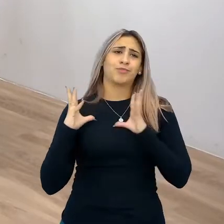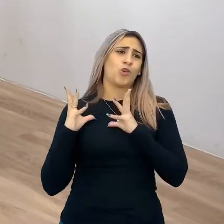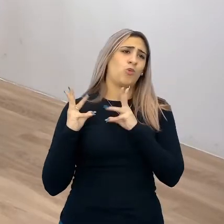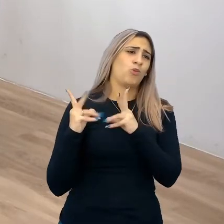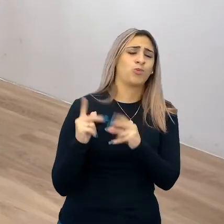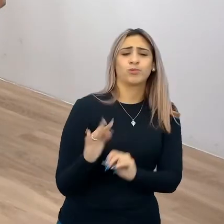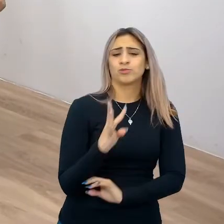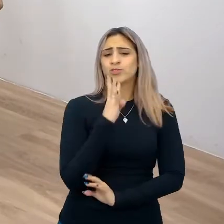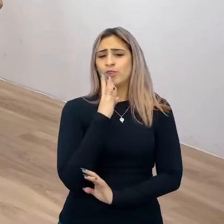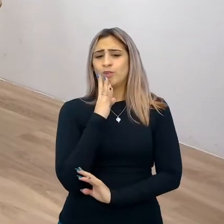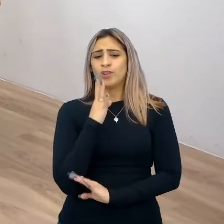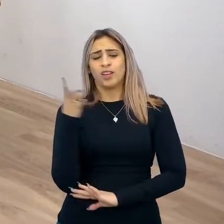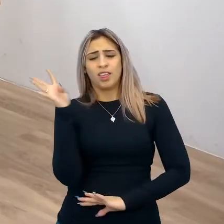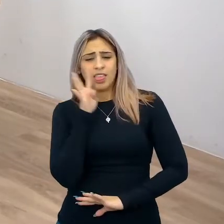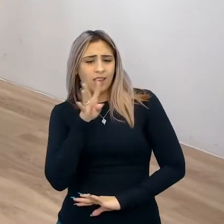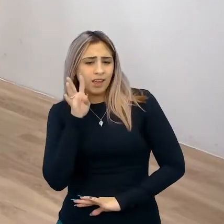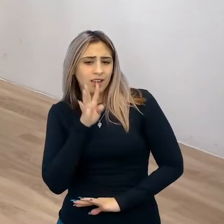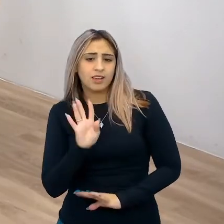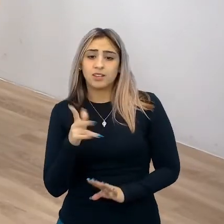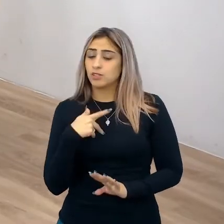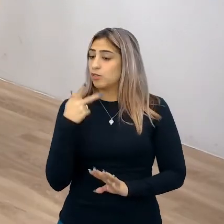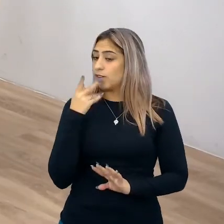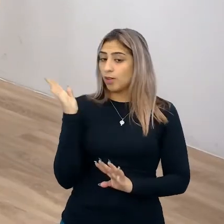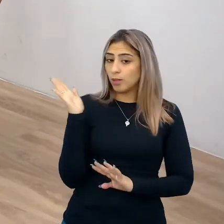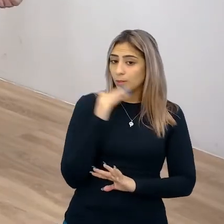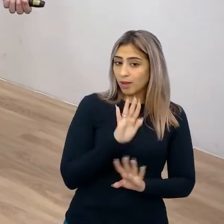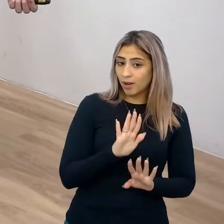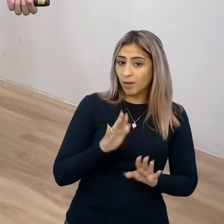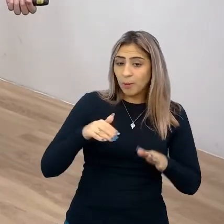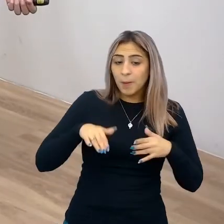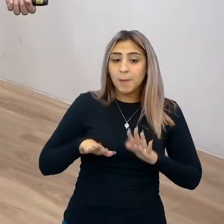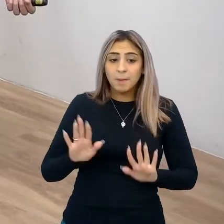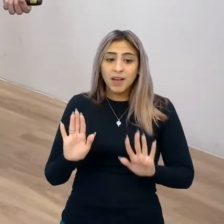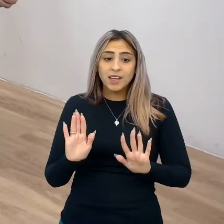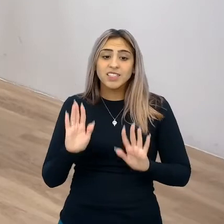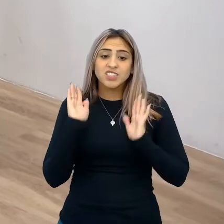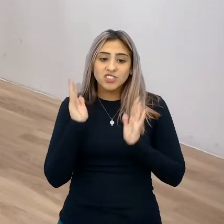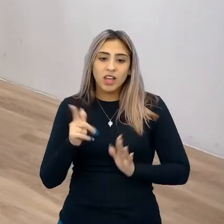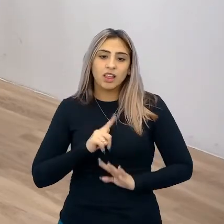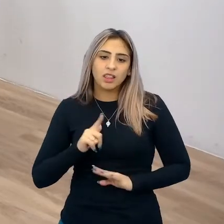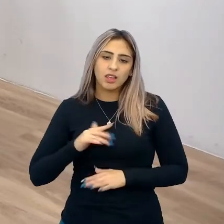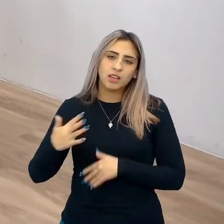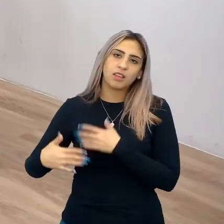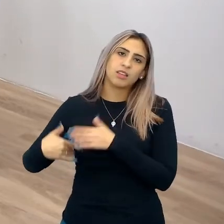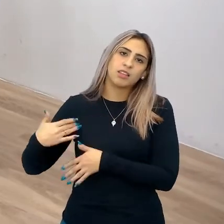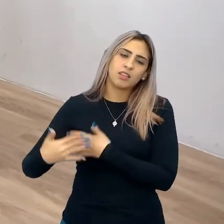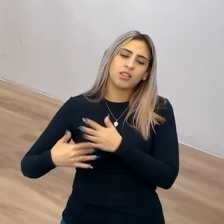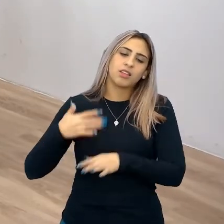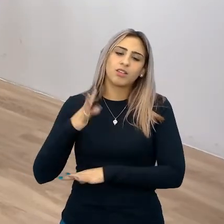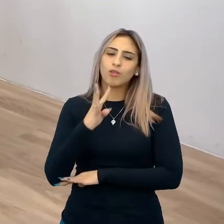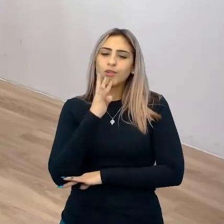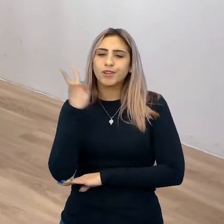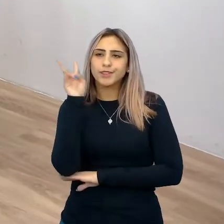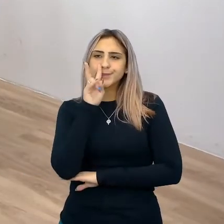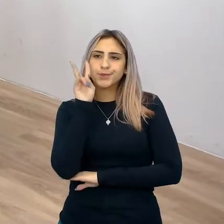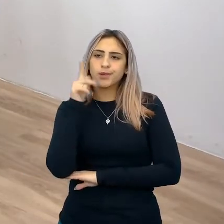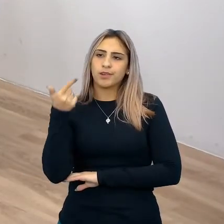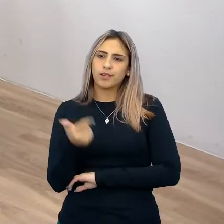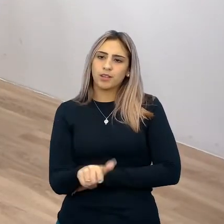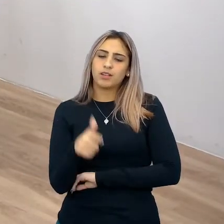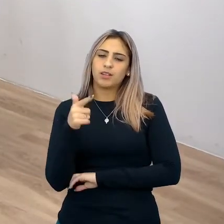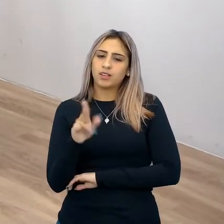Não, é legal, é divertido. Não tô falando mal não, que eu gosto. Mas é porque já tá... É legal trazer uma novidade. Sim. É trazer algo que vai